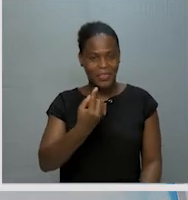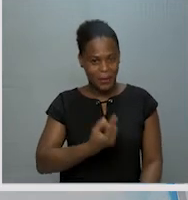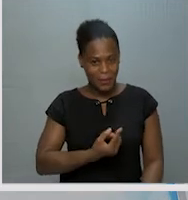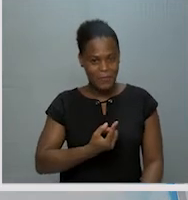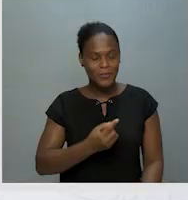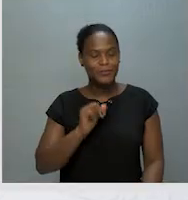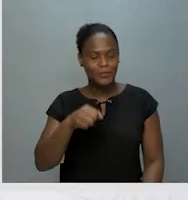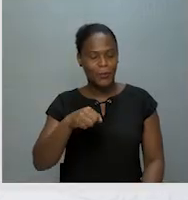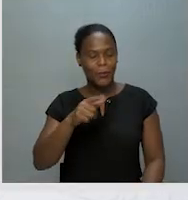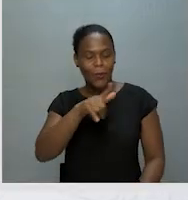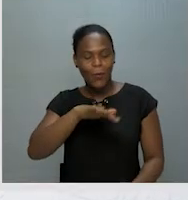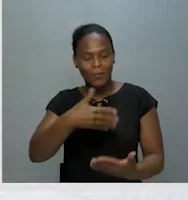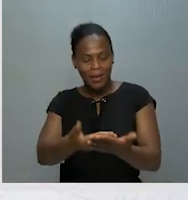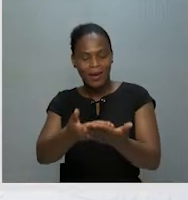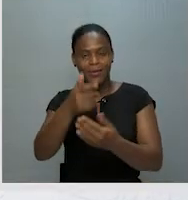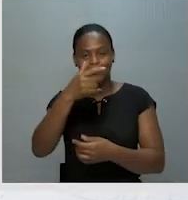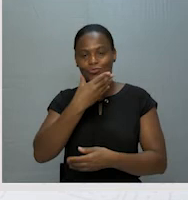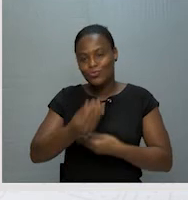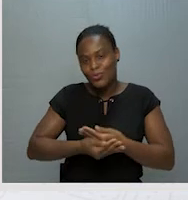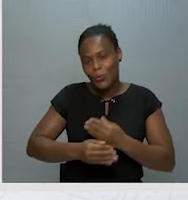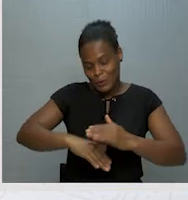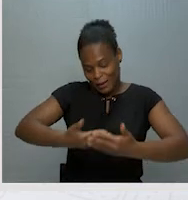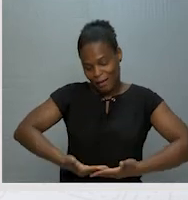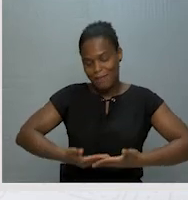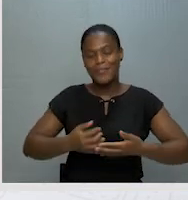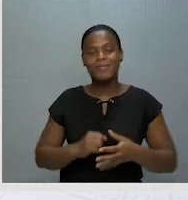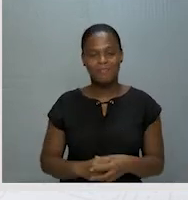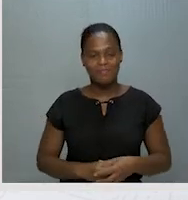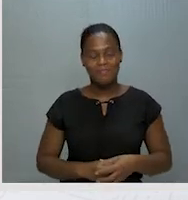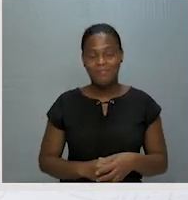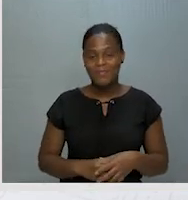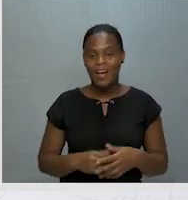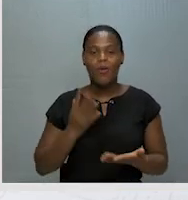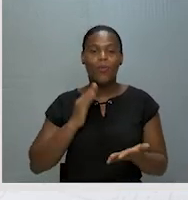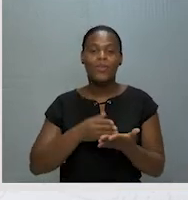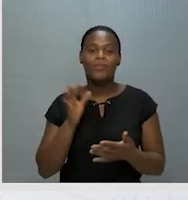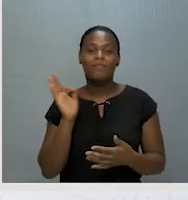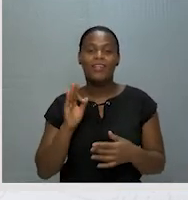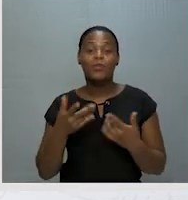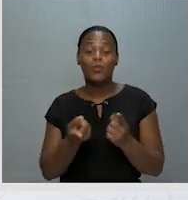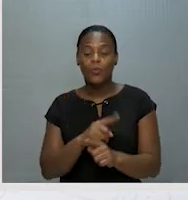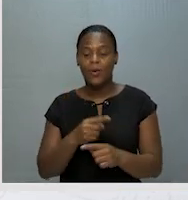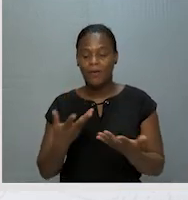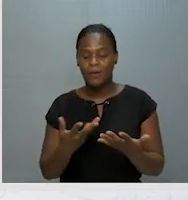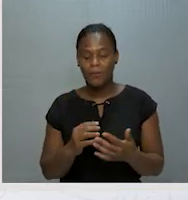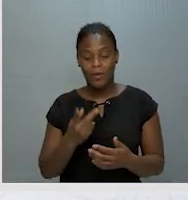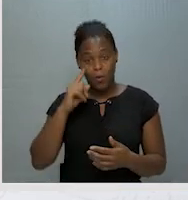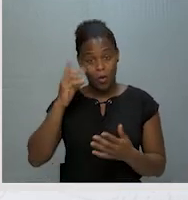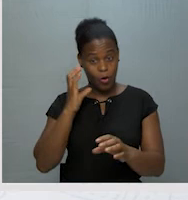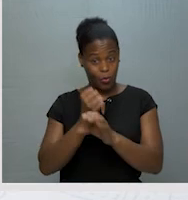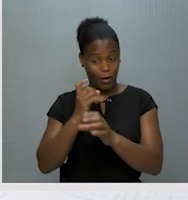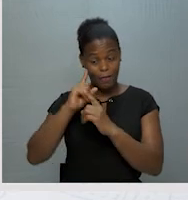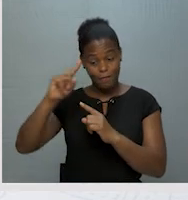Devo ceder o meu lugar a idosos e grávidas. E a última, que é falsa, como é que vai ficar? Quando viajo no